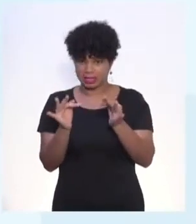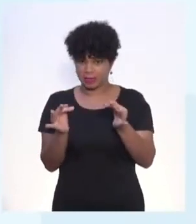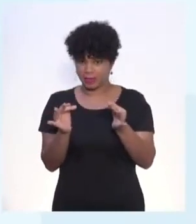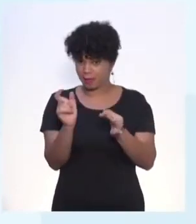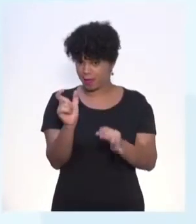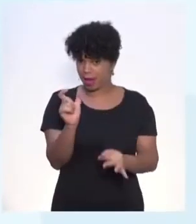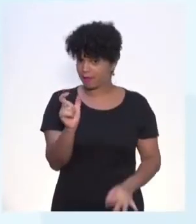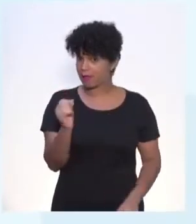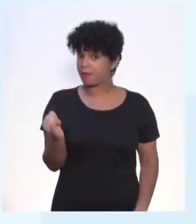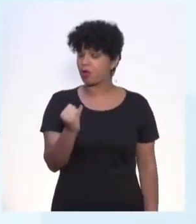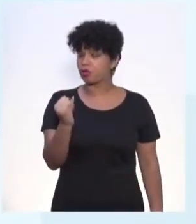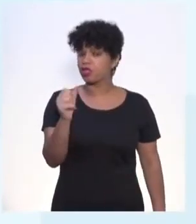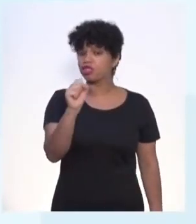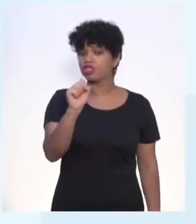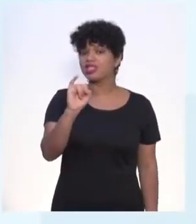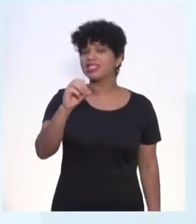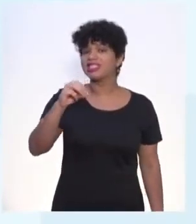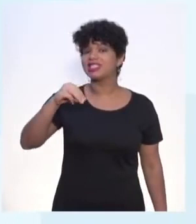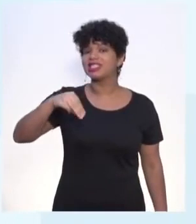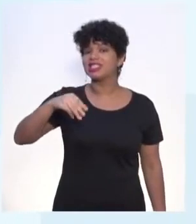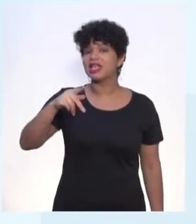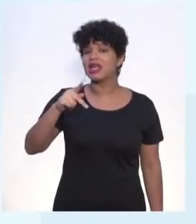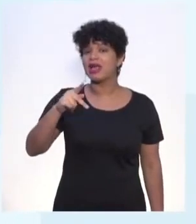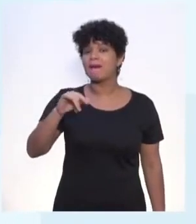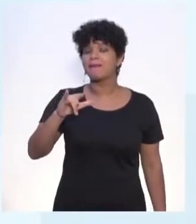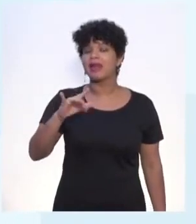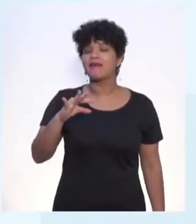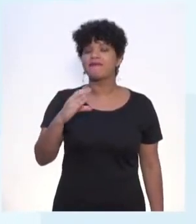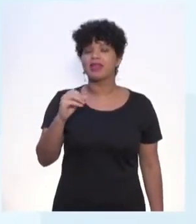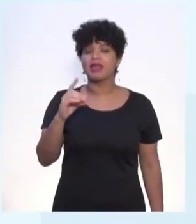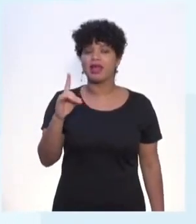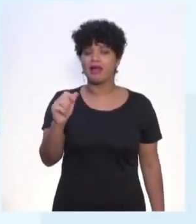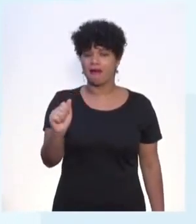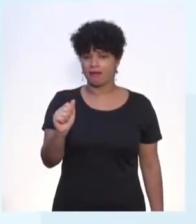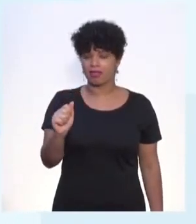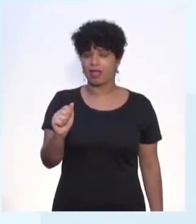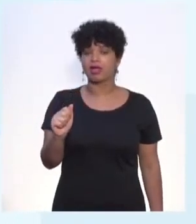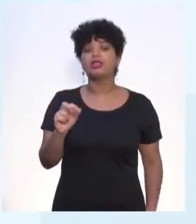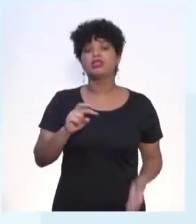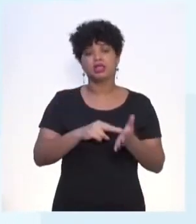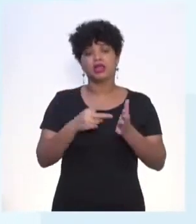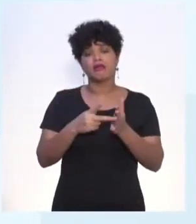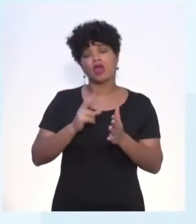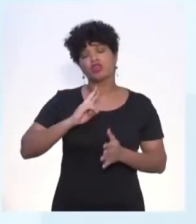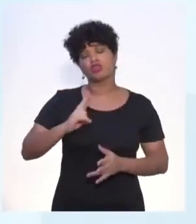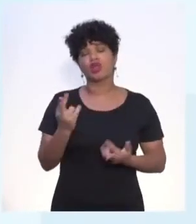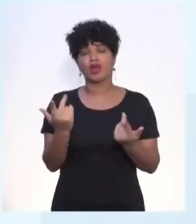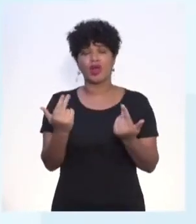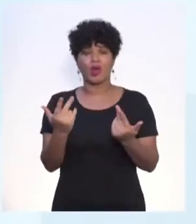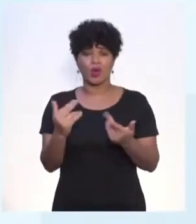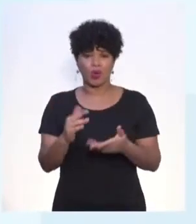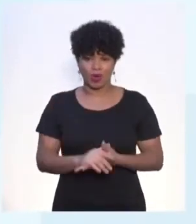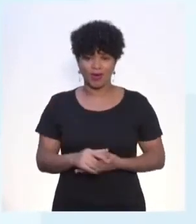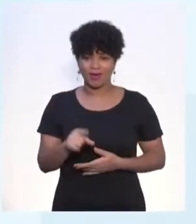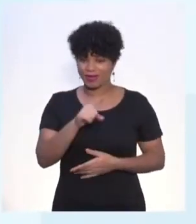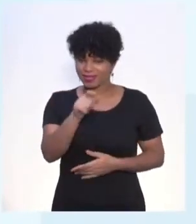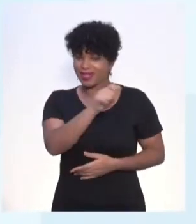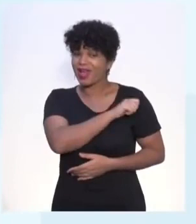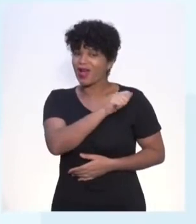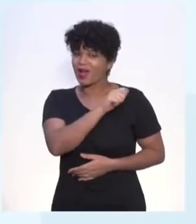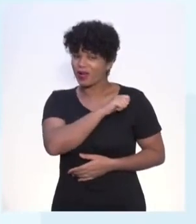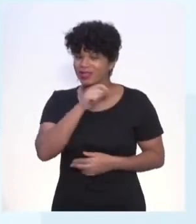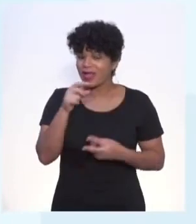palavras interessantes aí, né? Palavras-chave, elas determinam o mesmo resultado. Se os nossos estudantes, os nossos